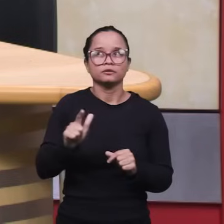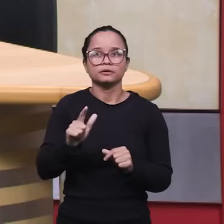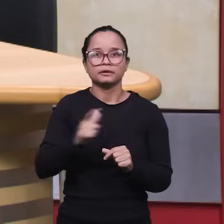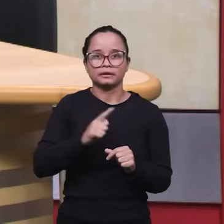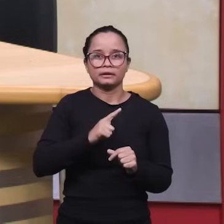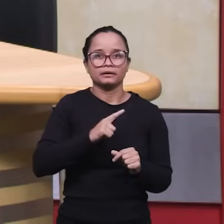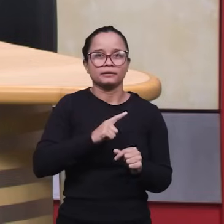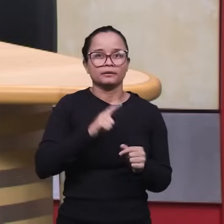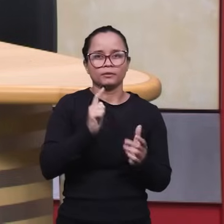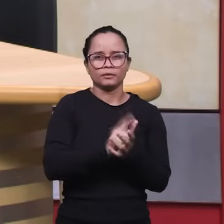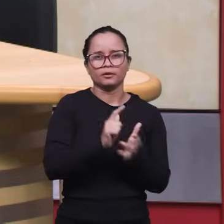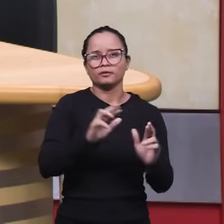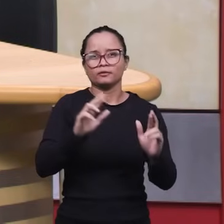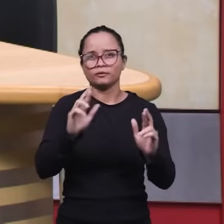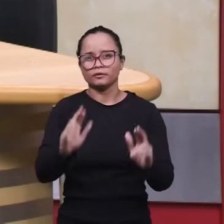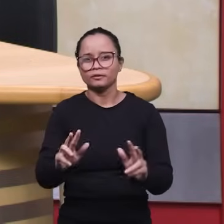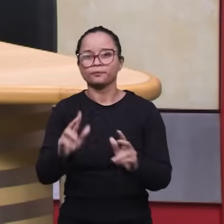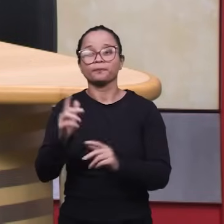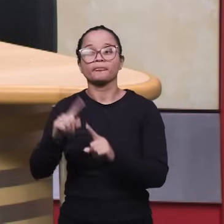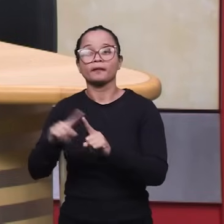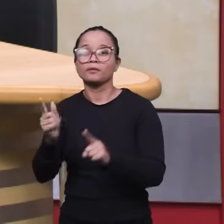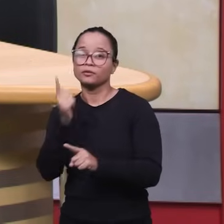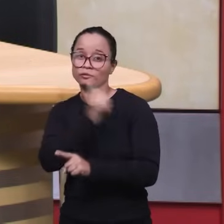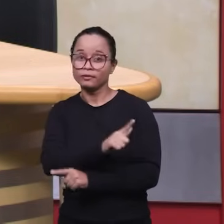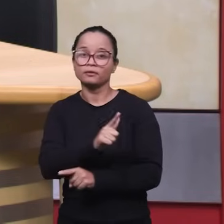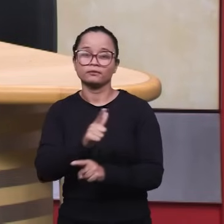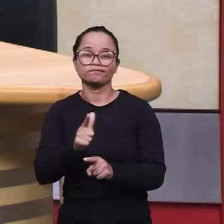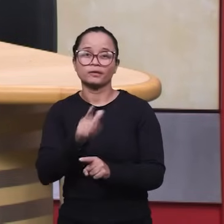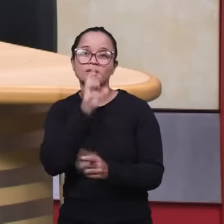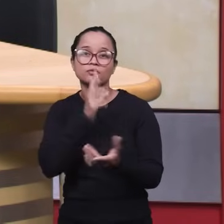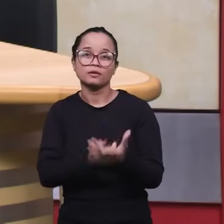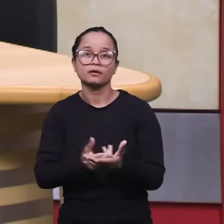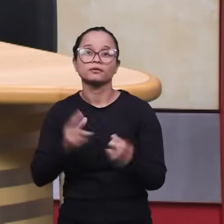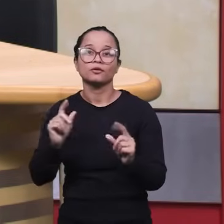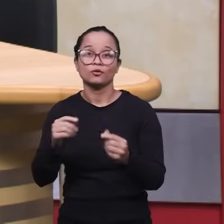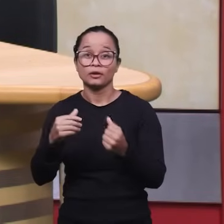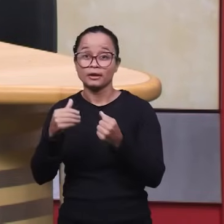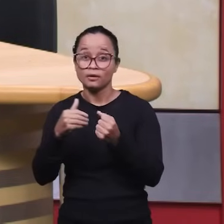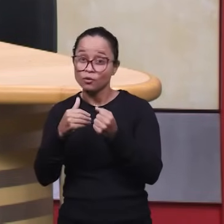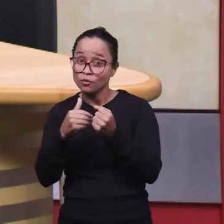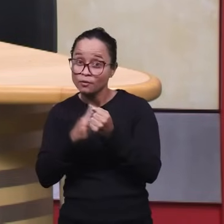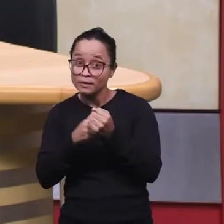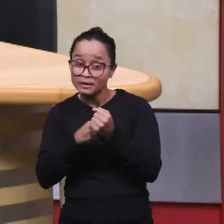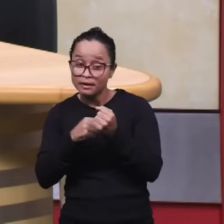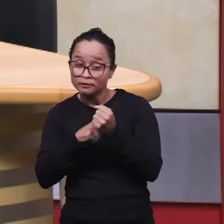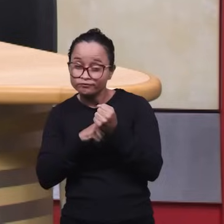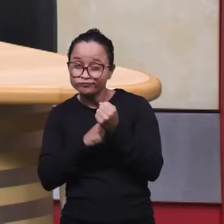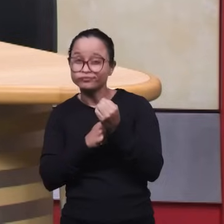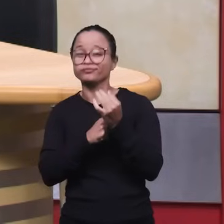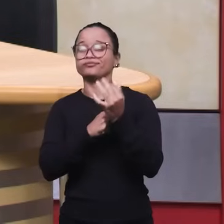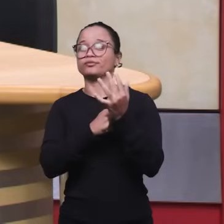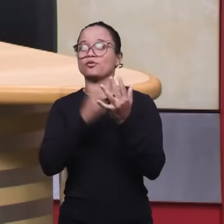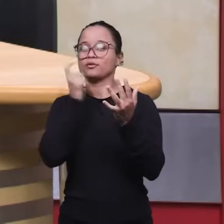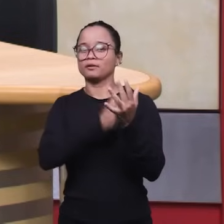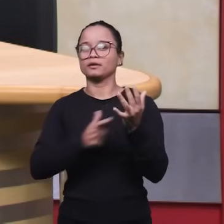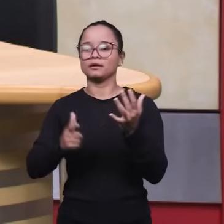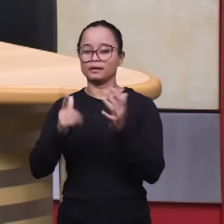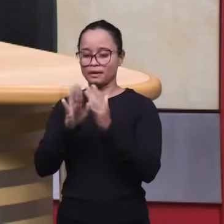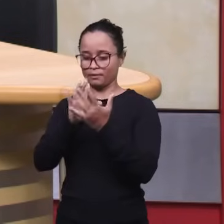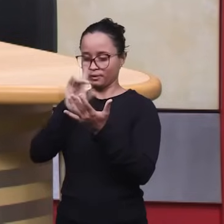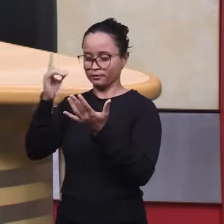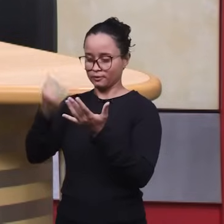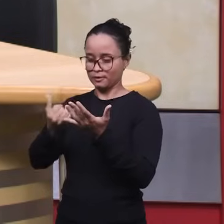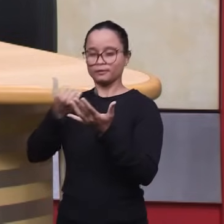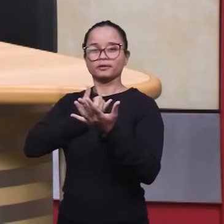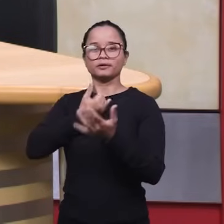resultado era o mesmo. Era alcançar o profético, alcançar o mistério, alcançar a palavra de Deus para aquele momento que